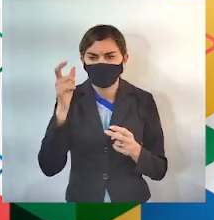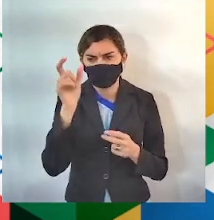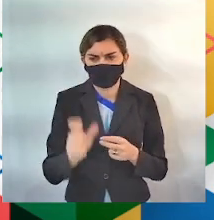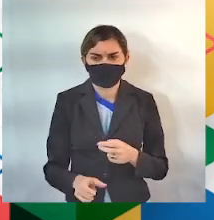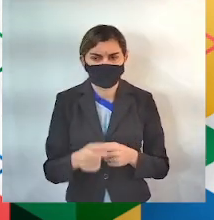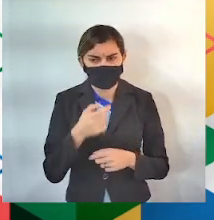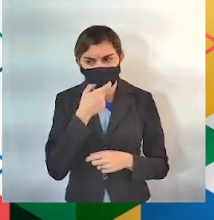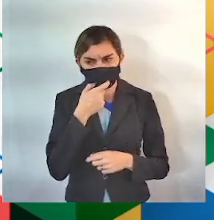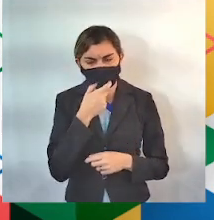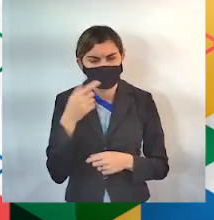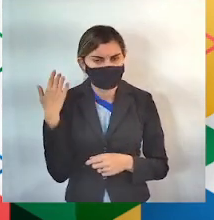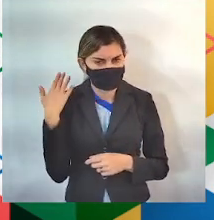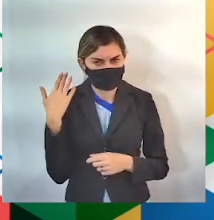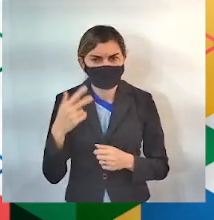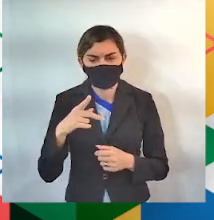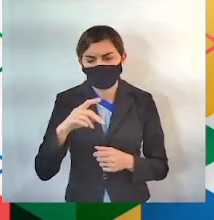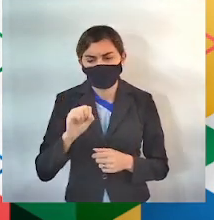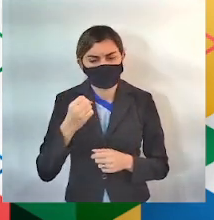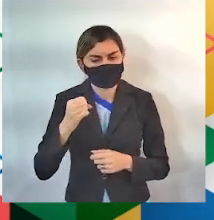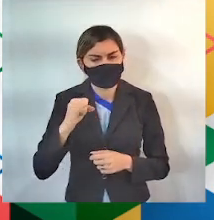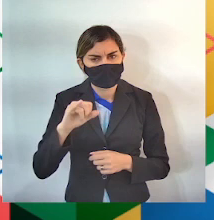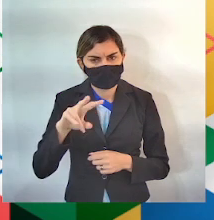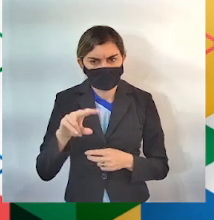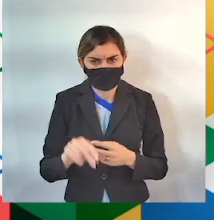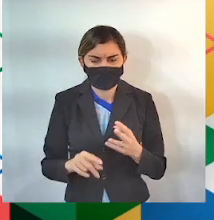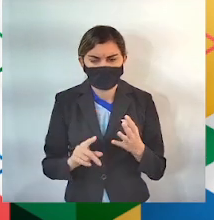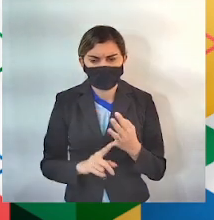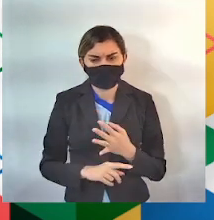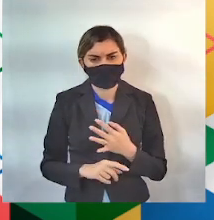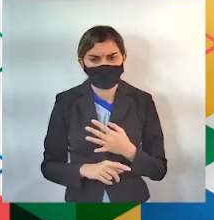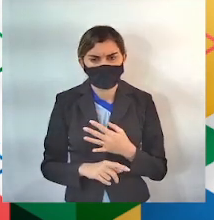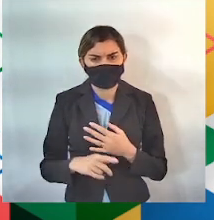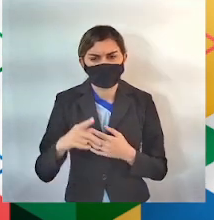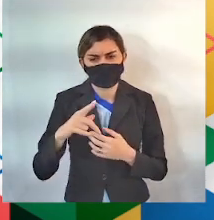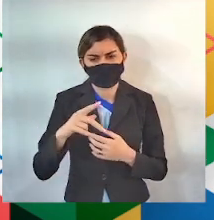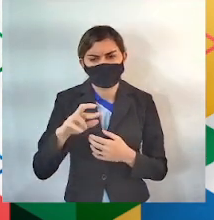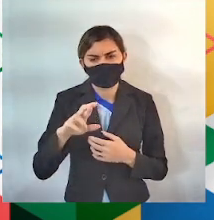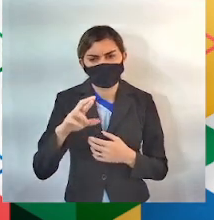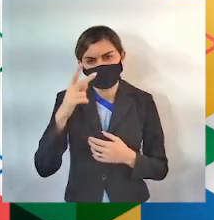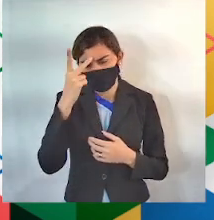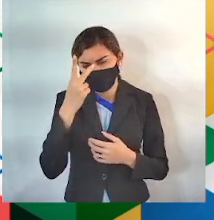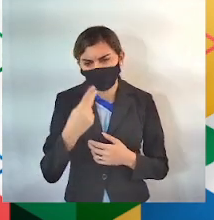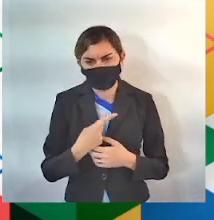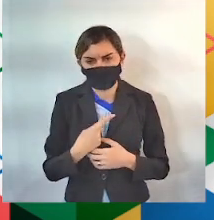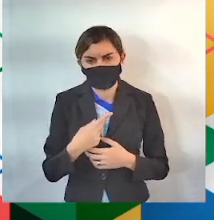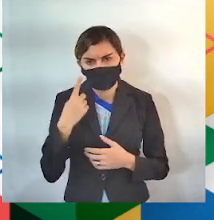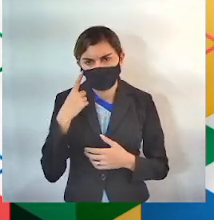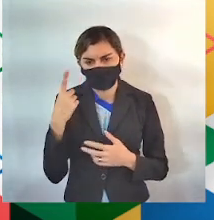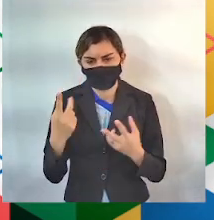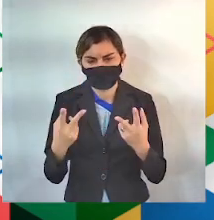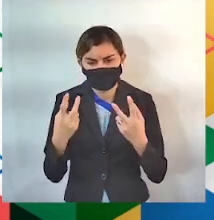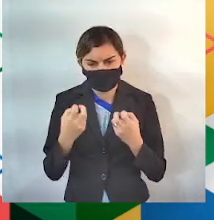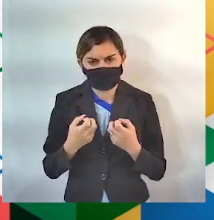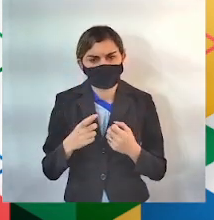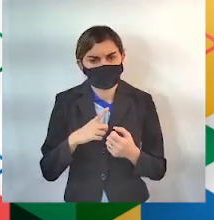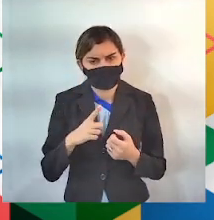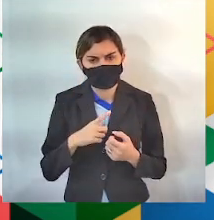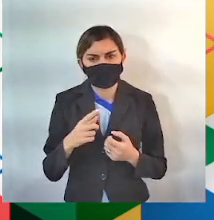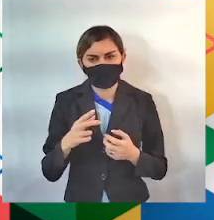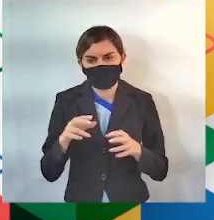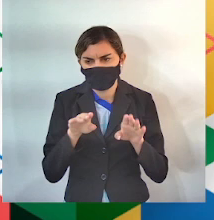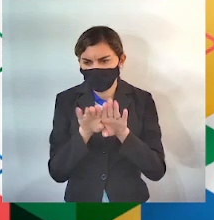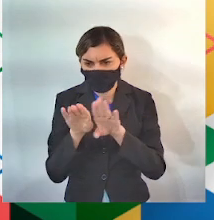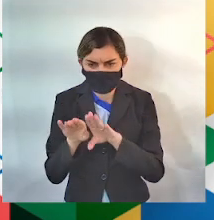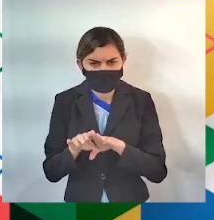pronouns, possessive adjectives e possessive pronouns. Percebam que eles têm valores